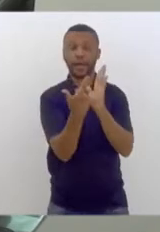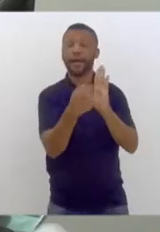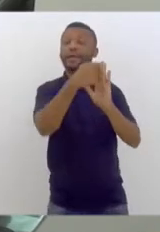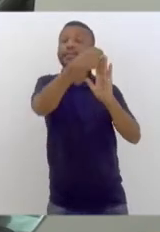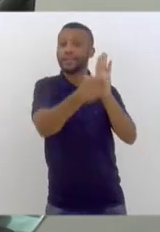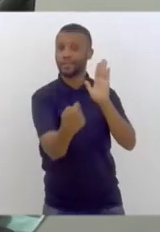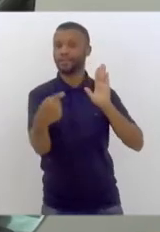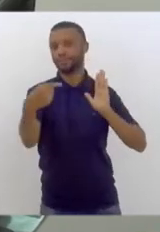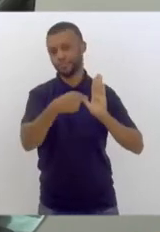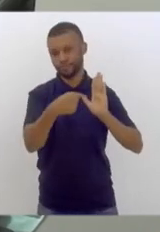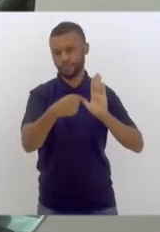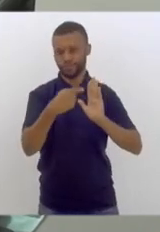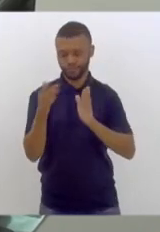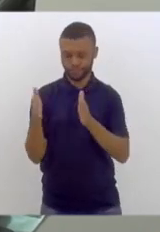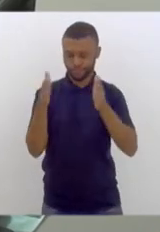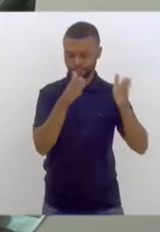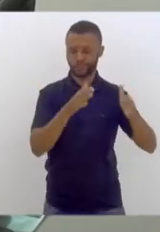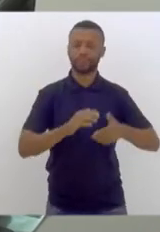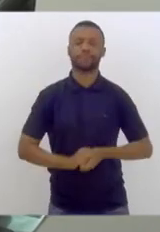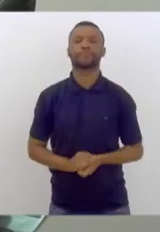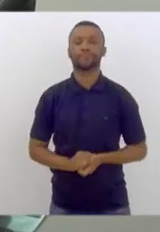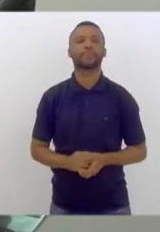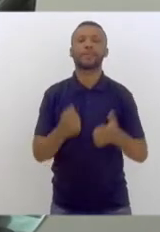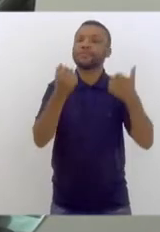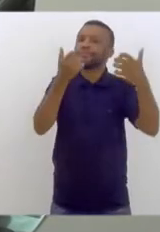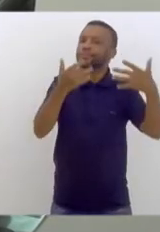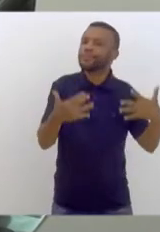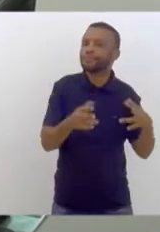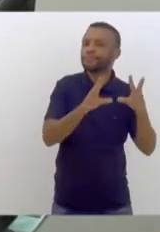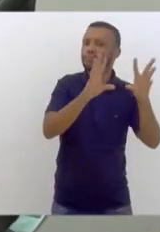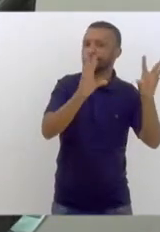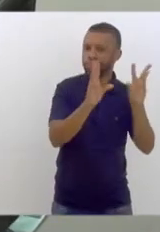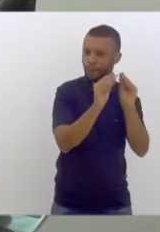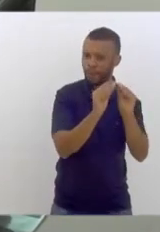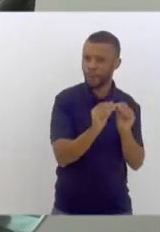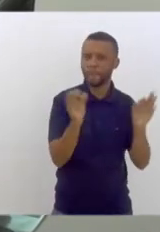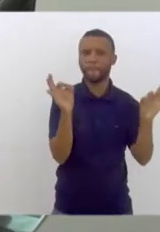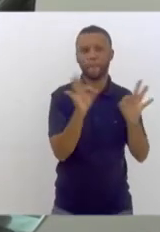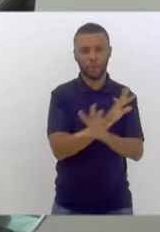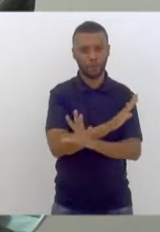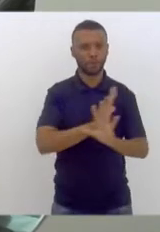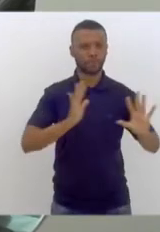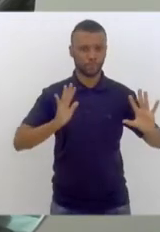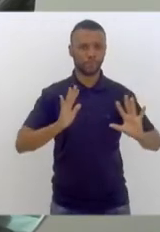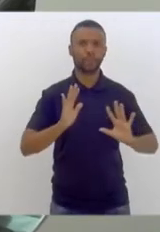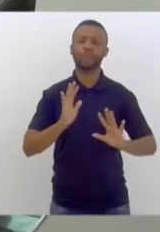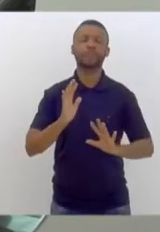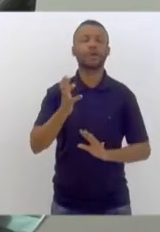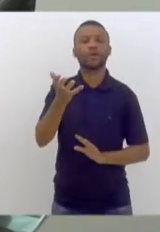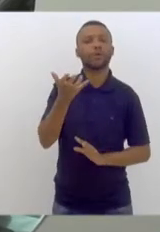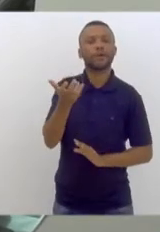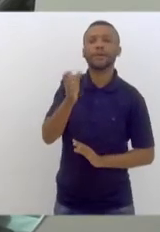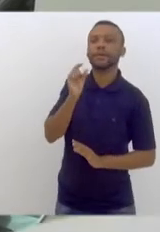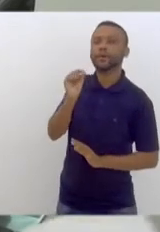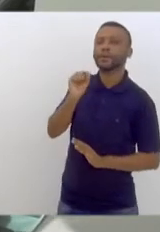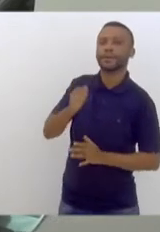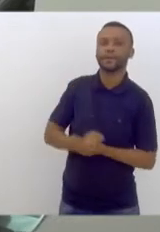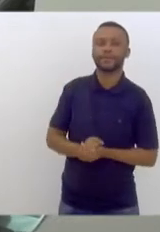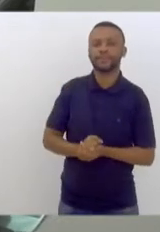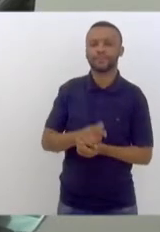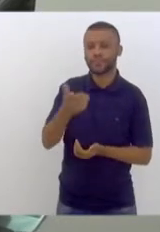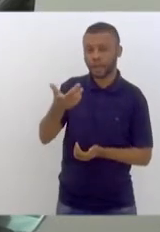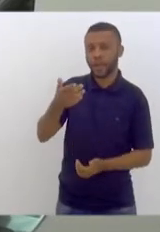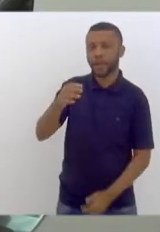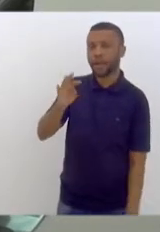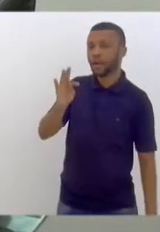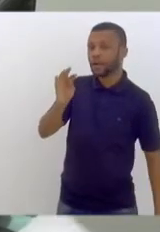Bom, dito isso, eu queria aqui, ainda, doutor Thompson, e aí é